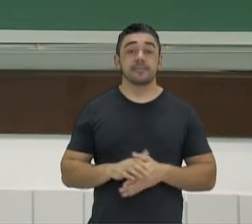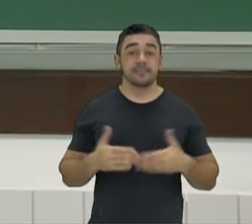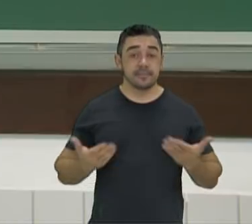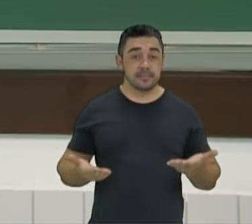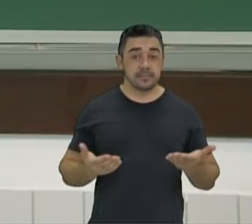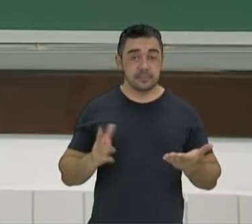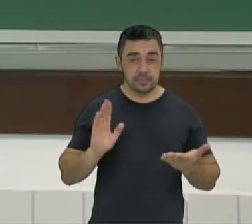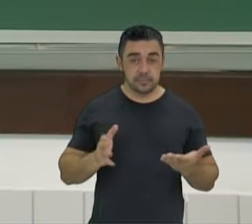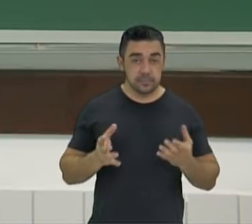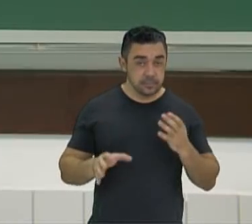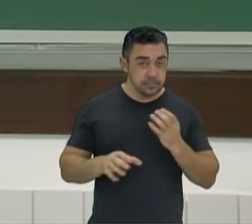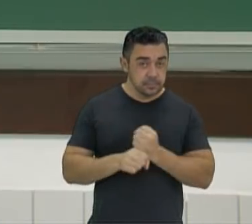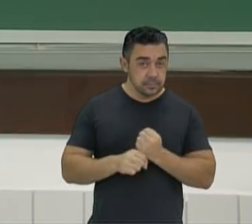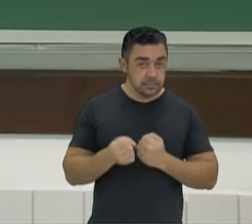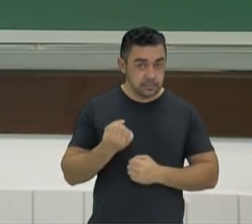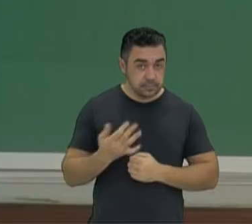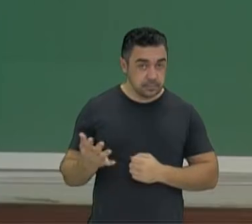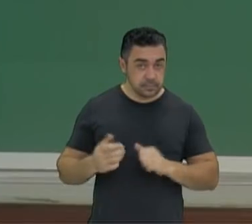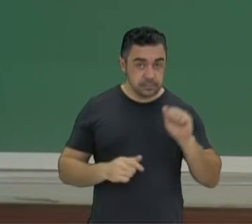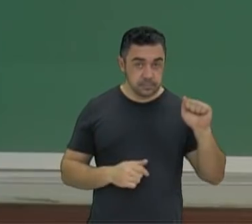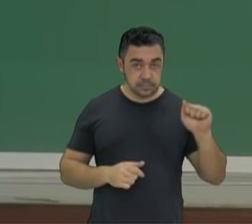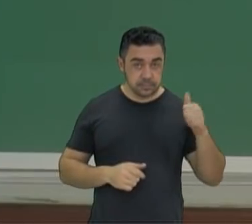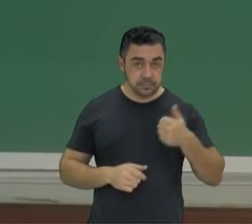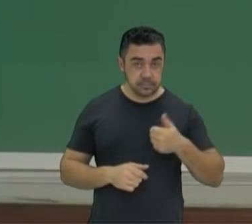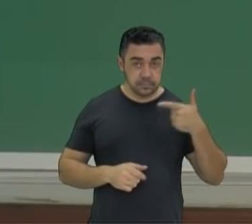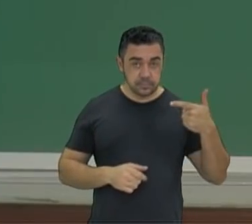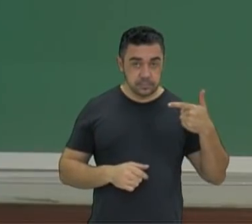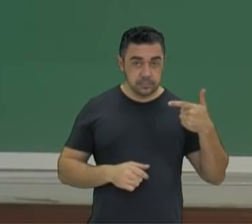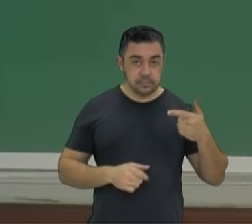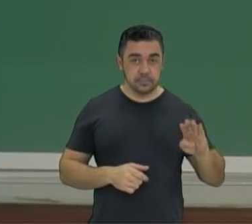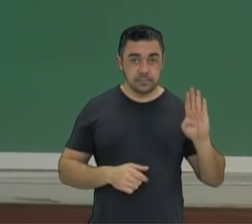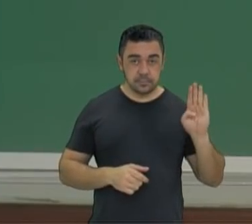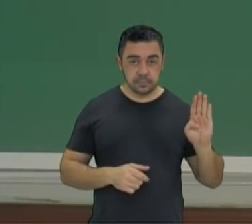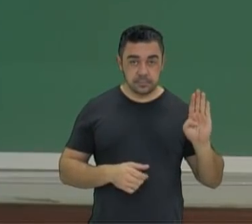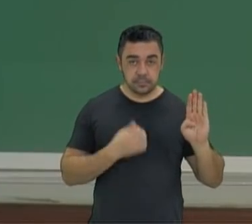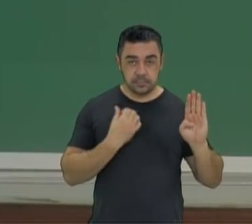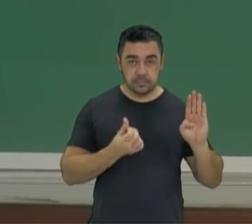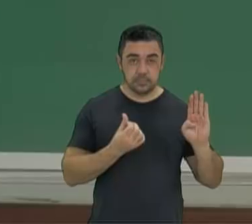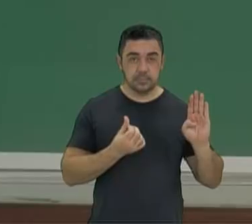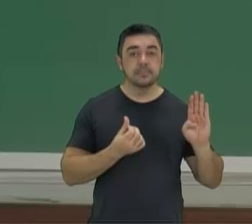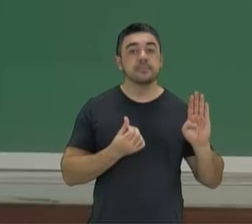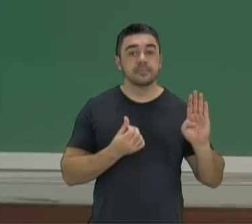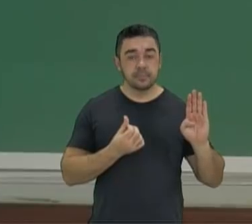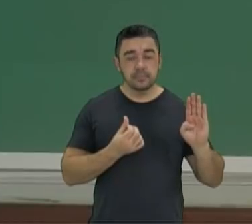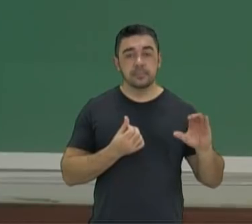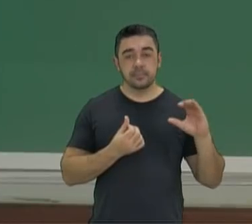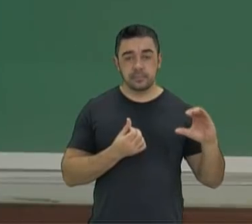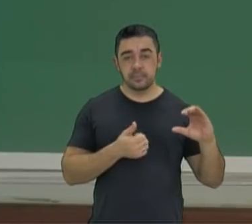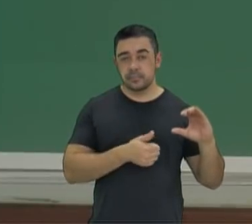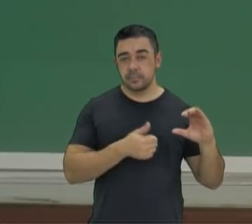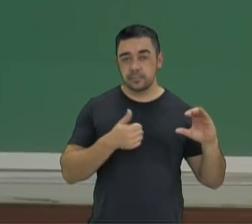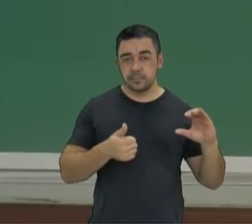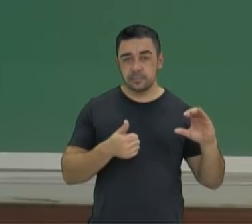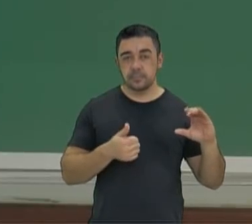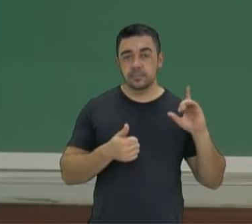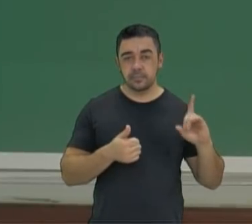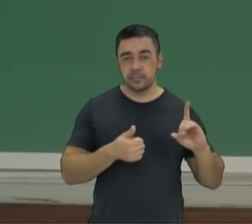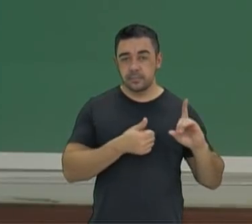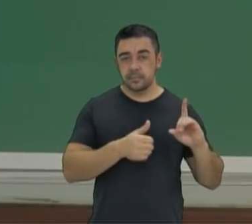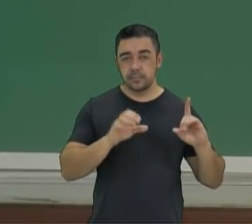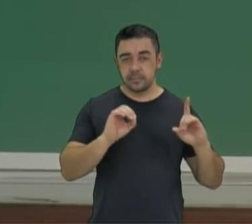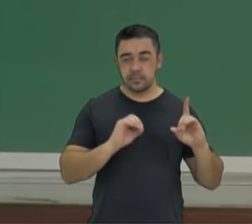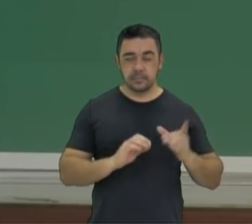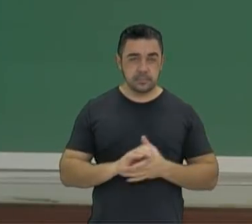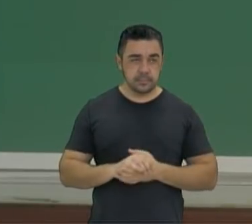E aí, contaram? Vai ser a letra A 12, vai ser a letra B 6, letra C 11 ou a letra D